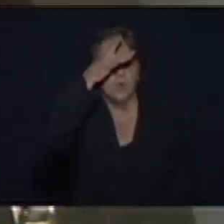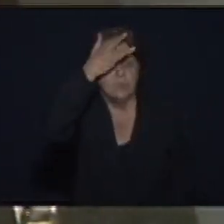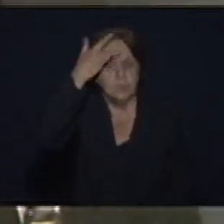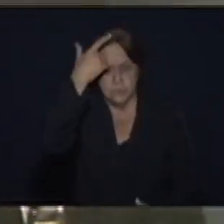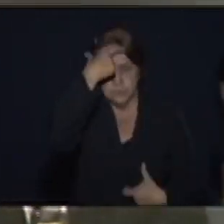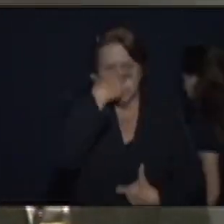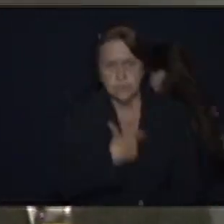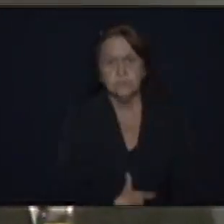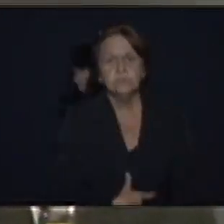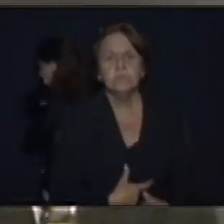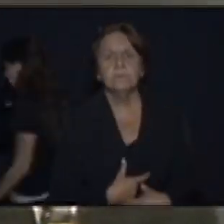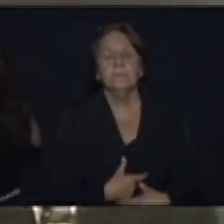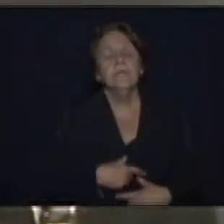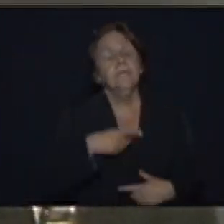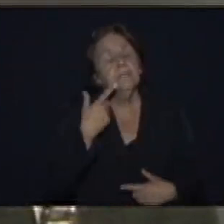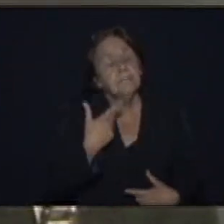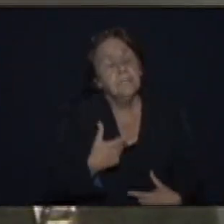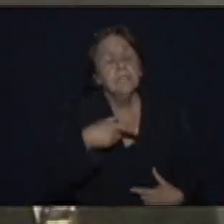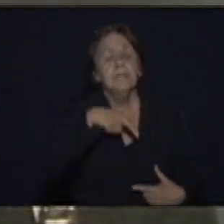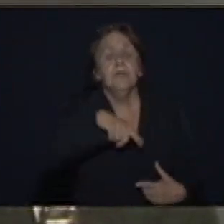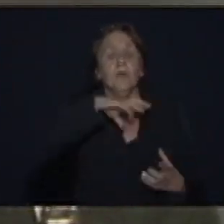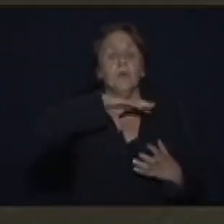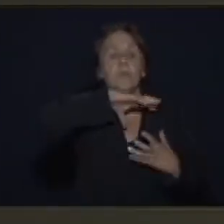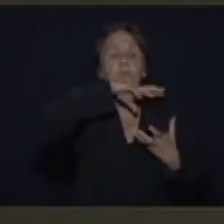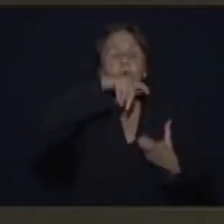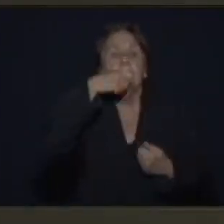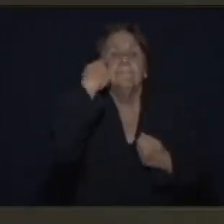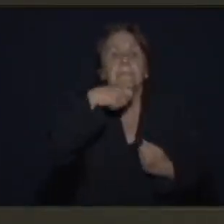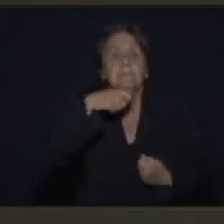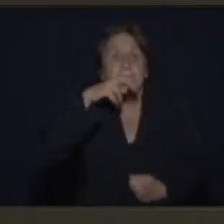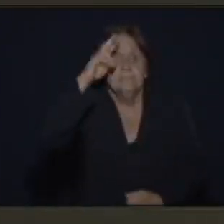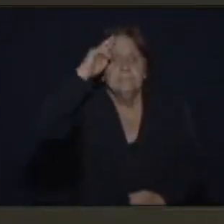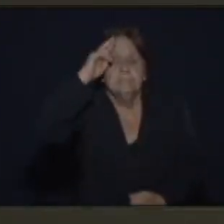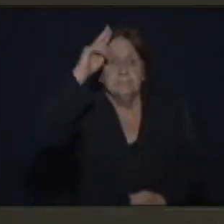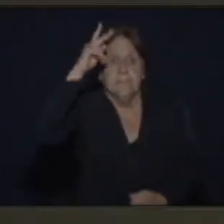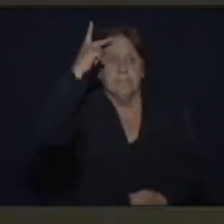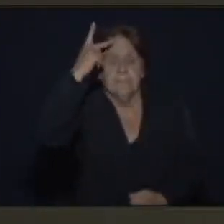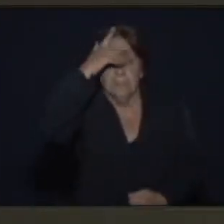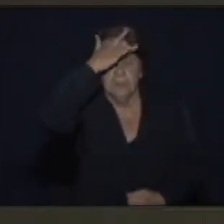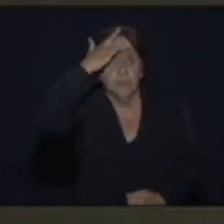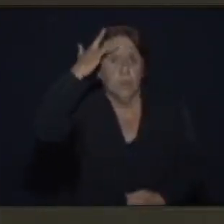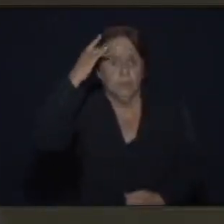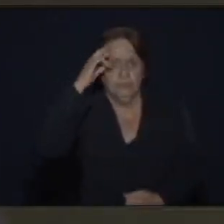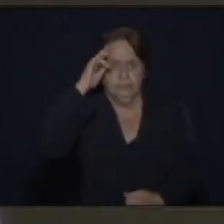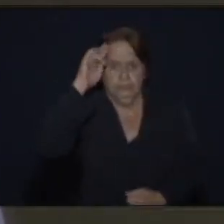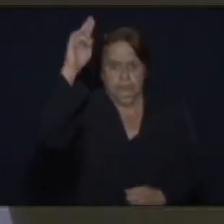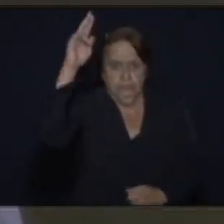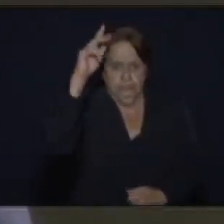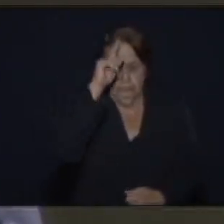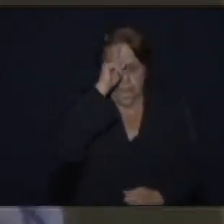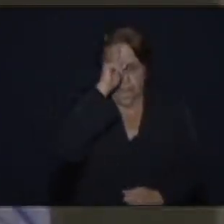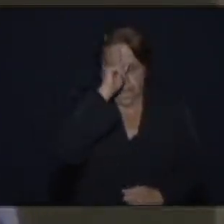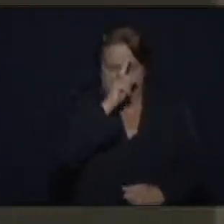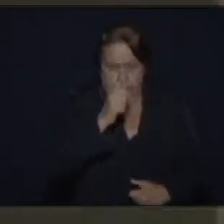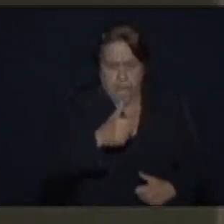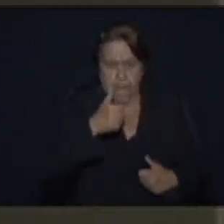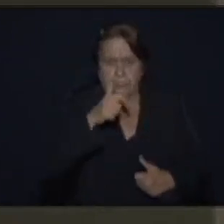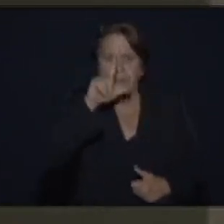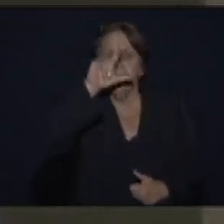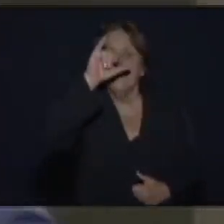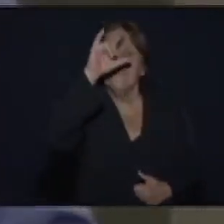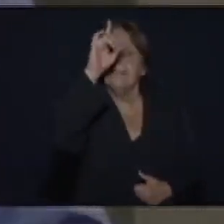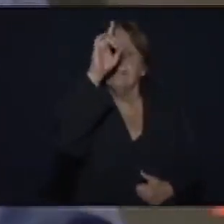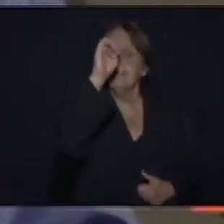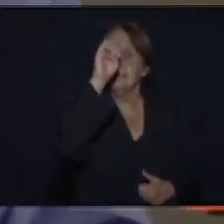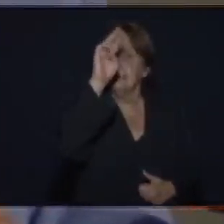mundo precisa de liderança para realizar mudanças transformadoras e não para fazer apenas mudanças e mudanças